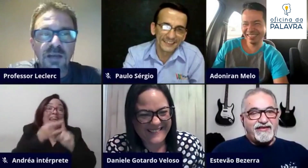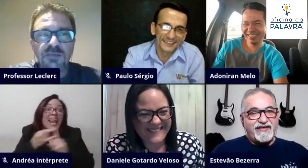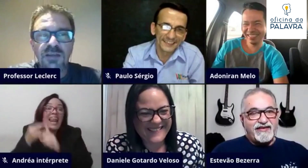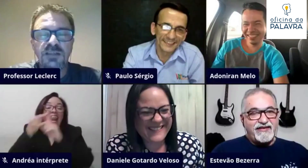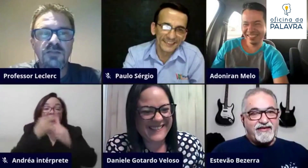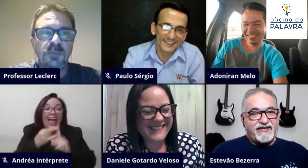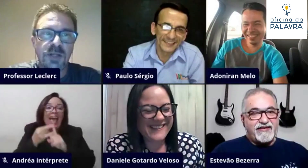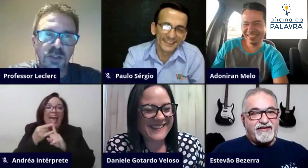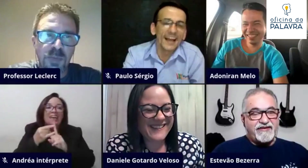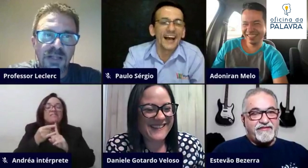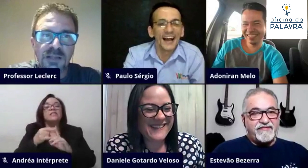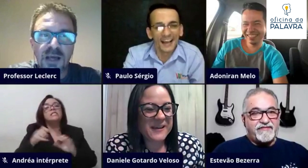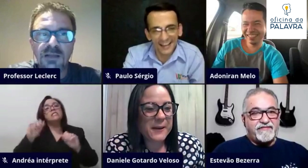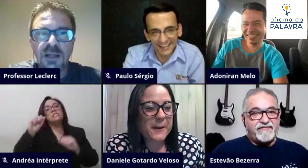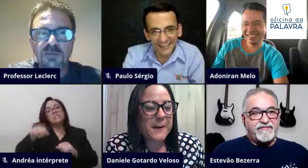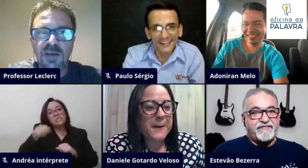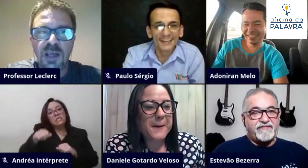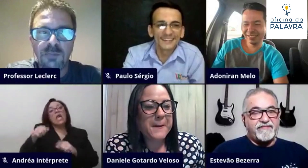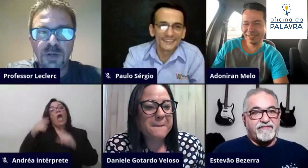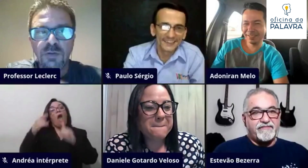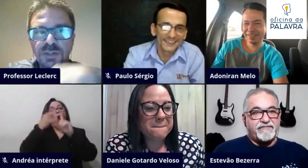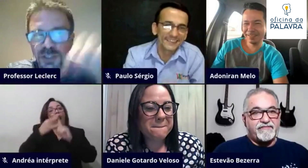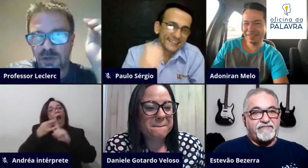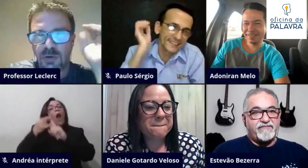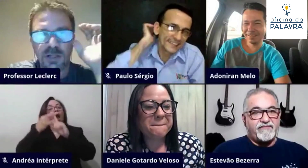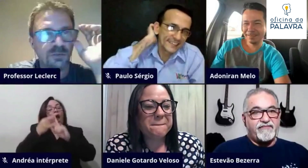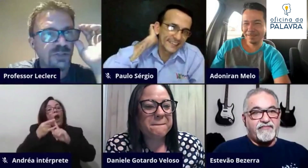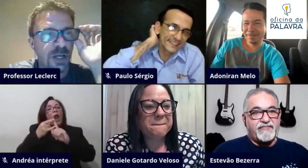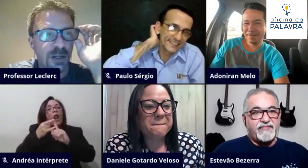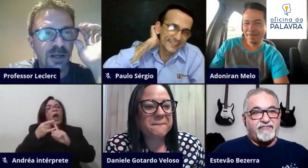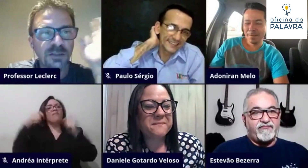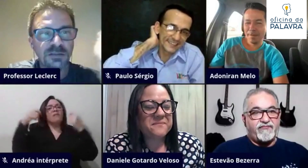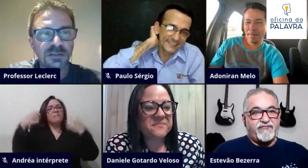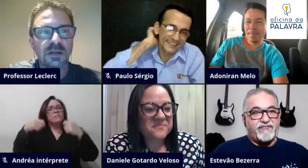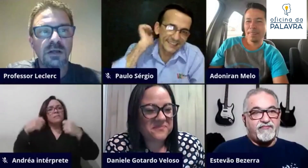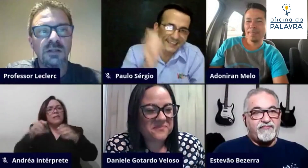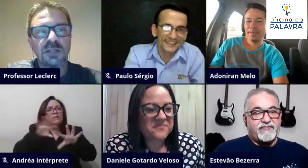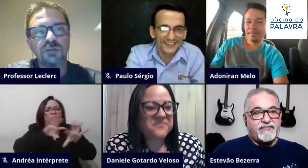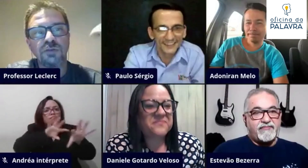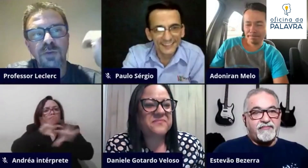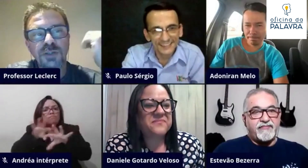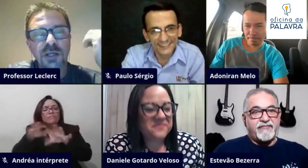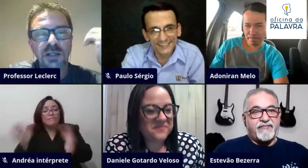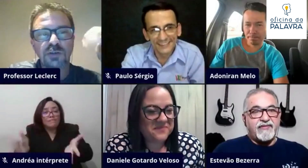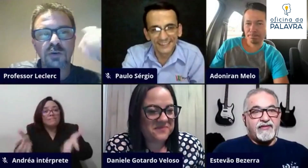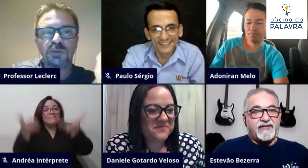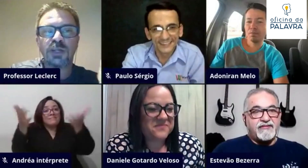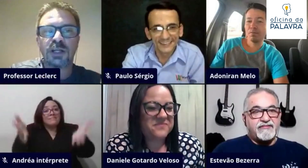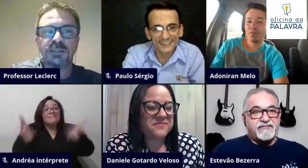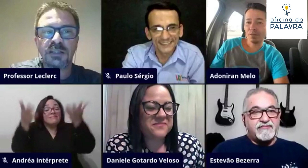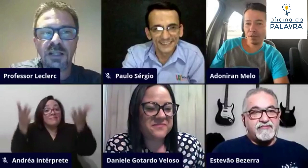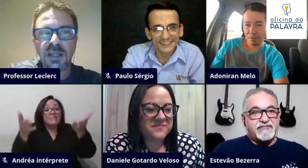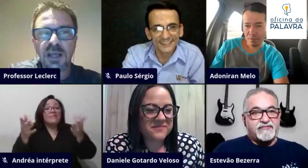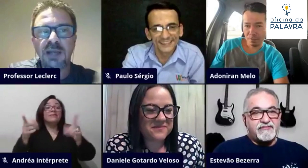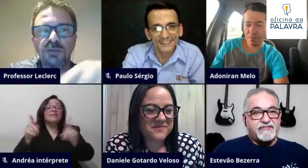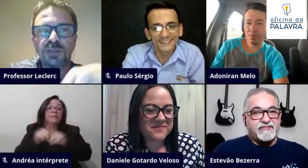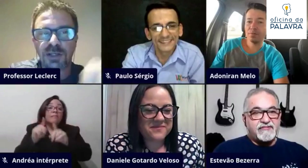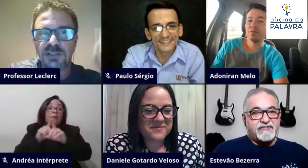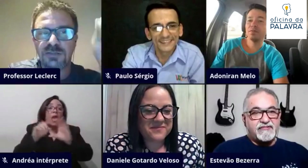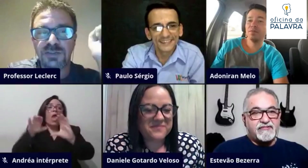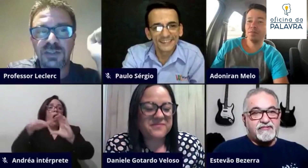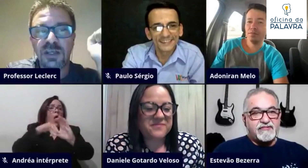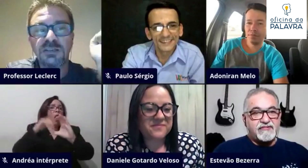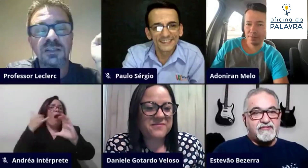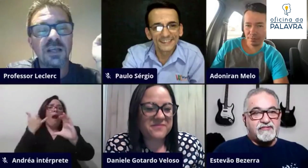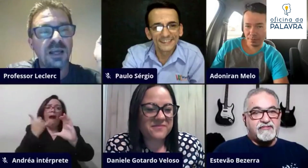Essa live ela vai servir para despertar, né? Ela vai repercutir agora nos canais, tanto nos meus canais como nos canais da Daniele, nos